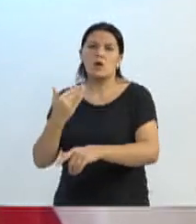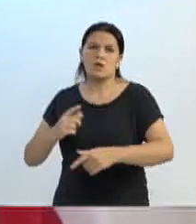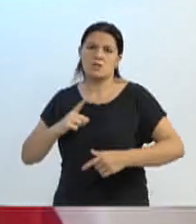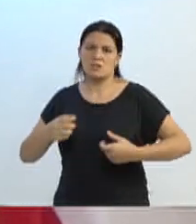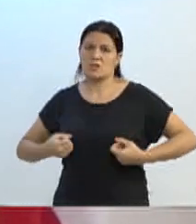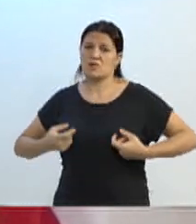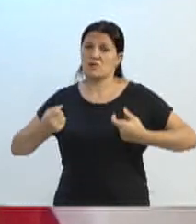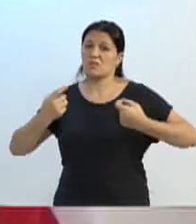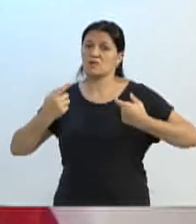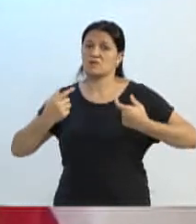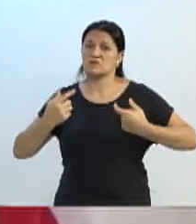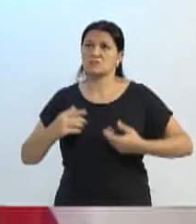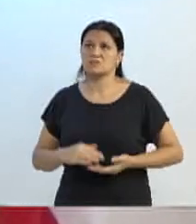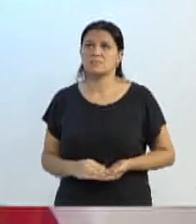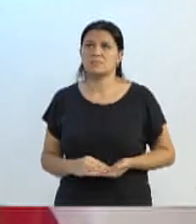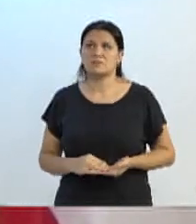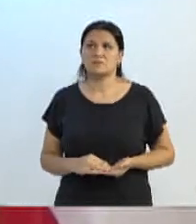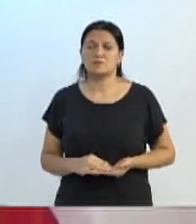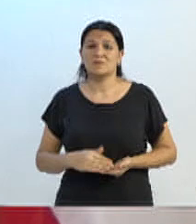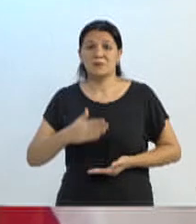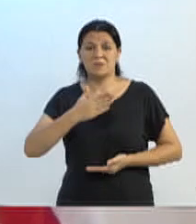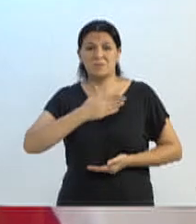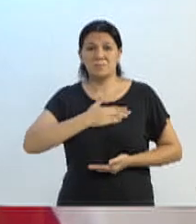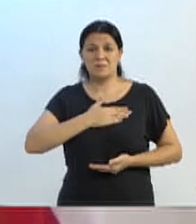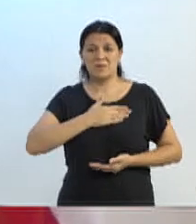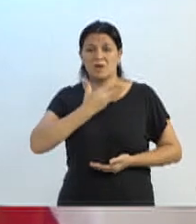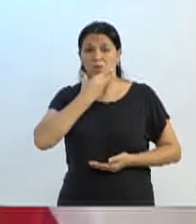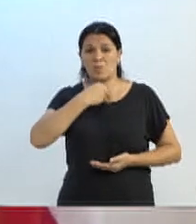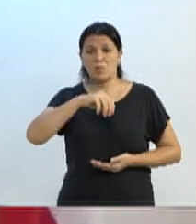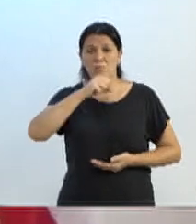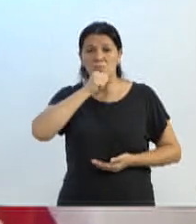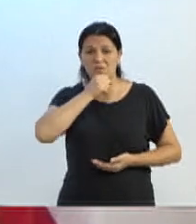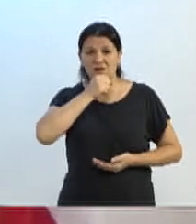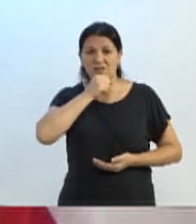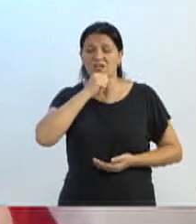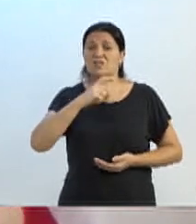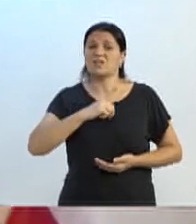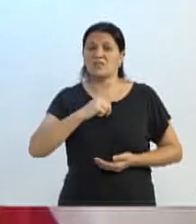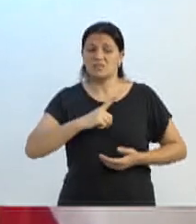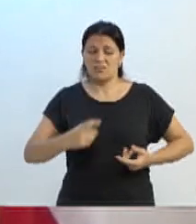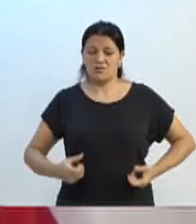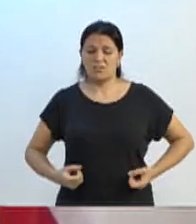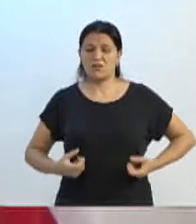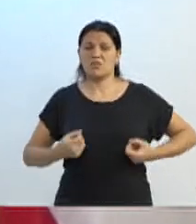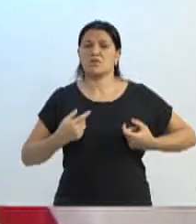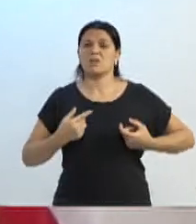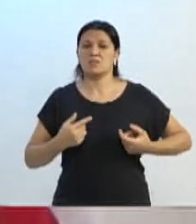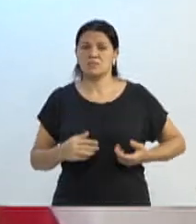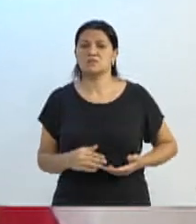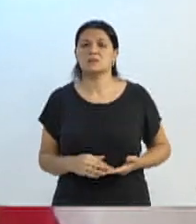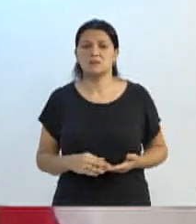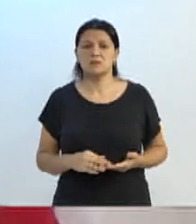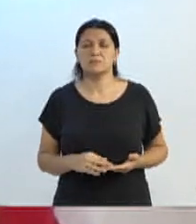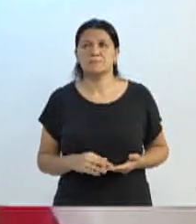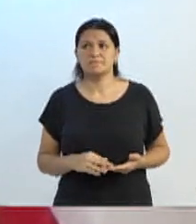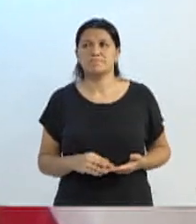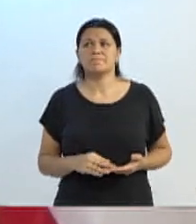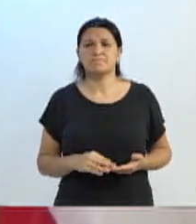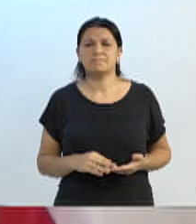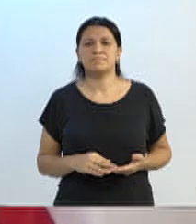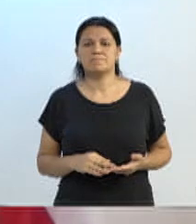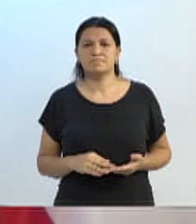Eu vivo isso em casa, o meu pai passa por isso, e o que me trouxe realmente a